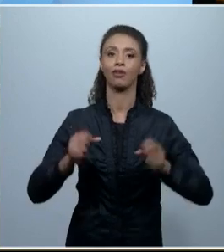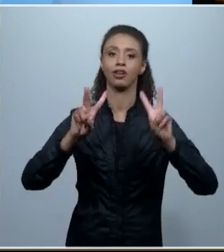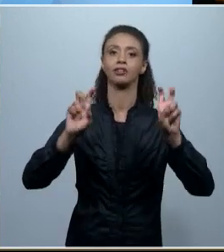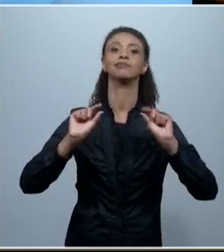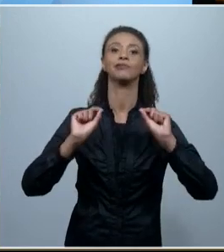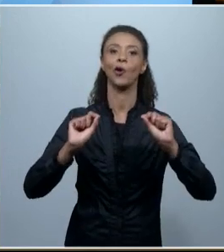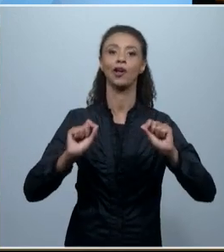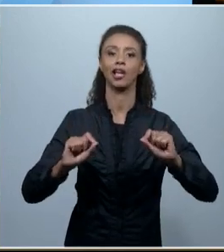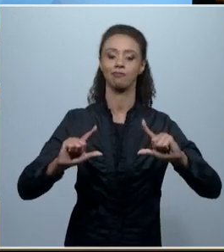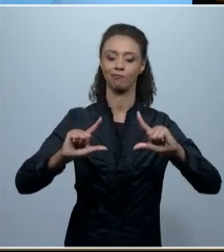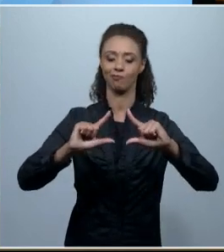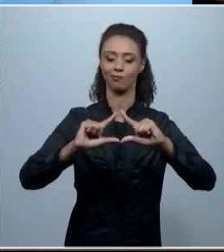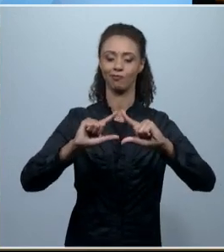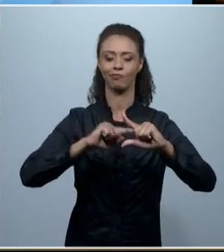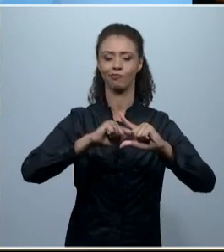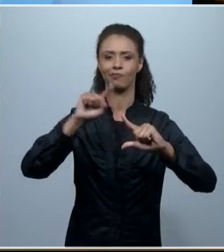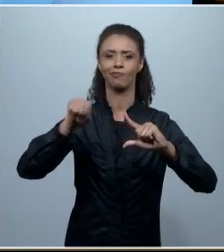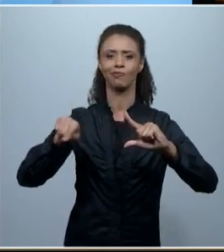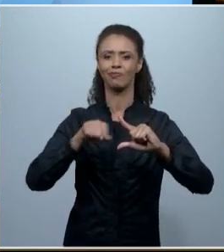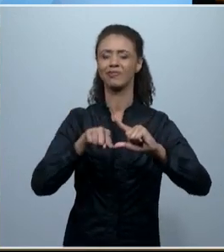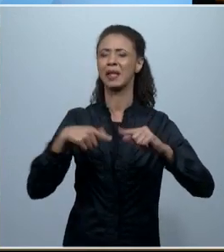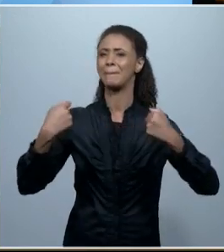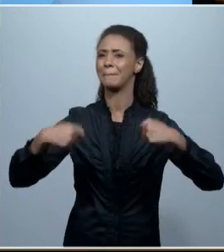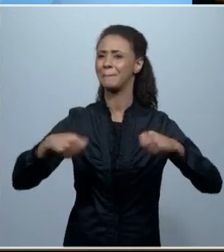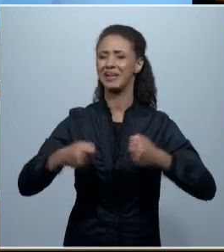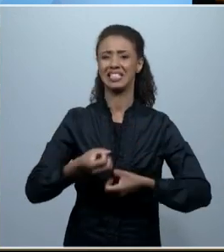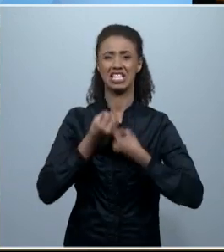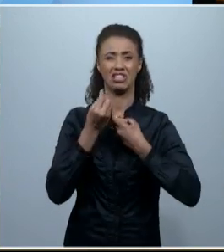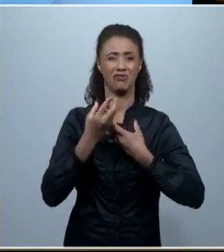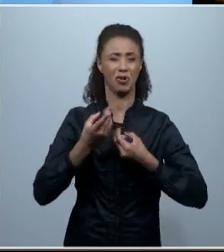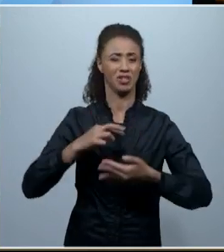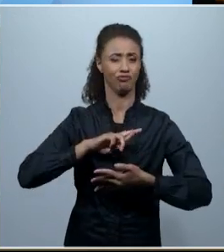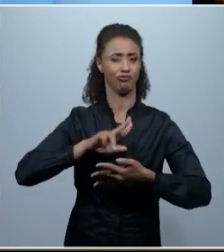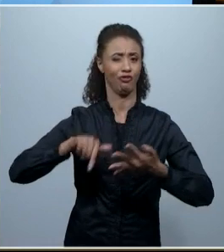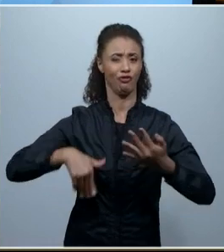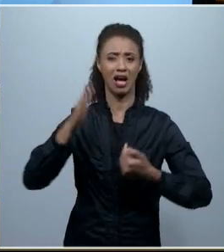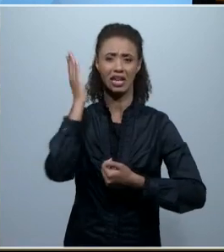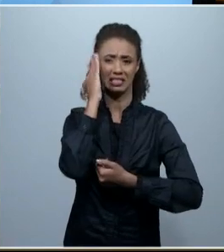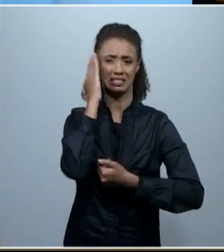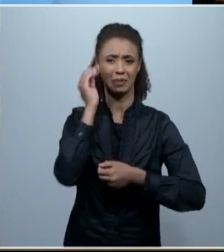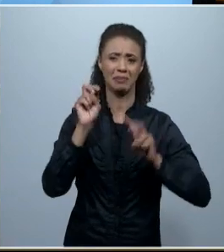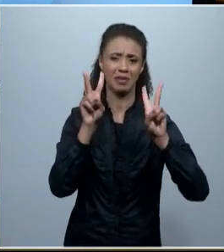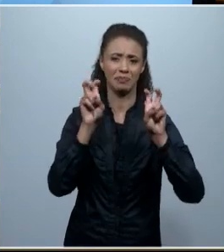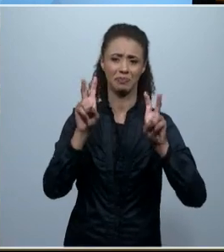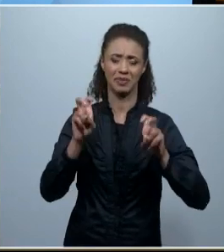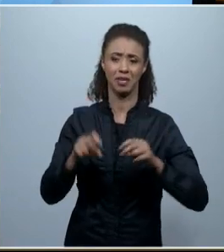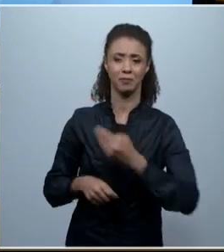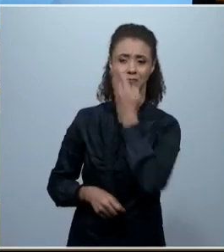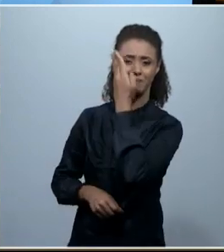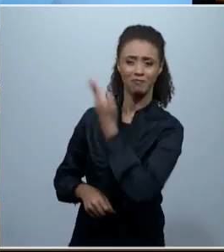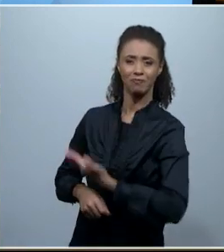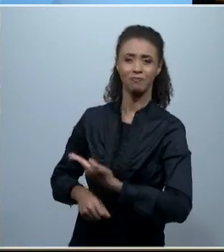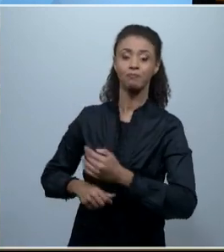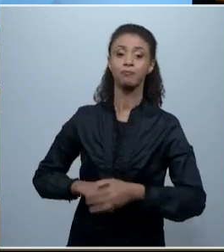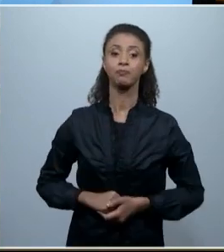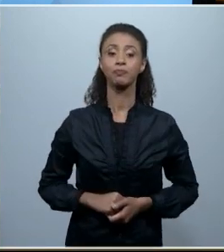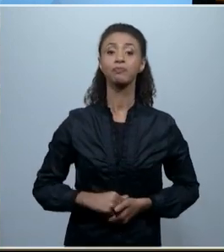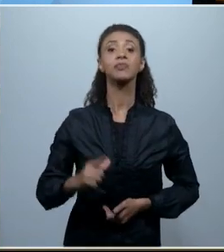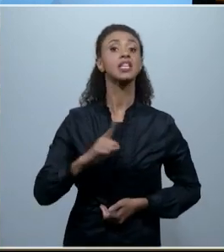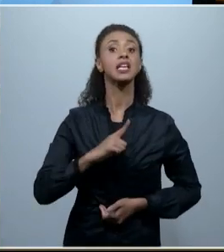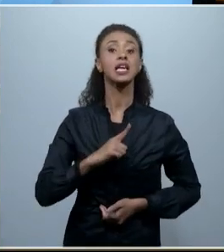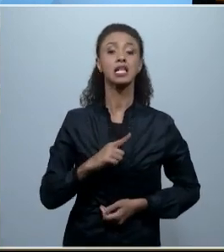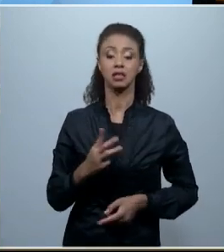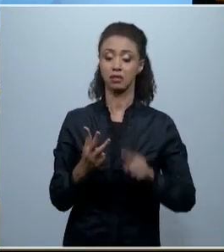tem que saber um monte de coisas sobre triângulos tudo bem tem que saber desigualdade triangular ou seja eu tenho três segmentos